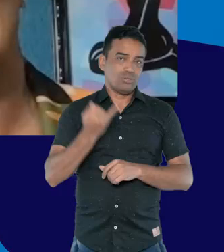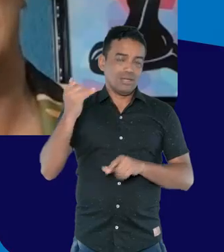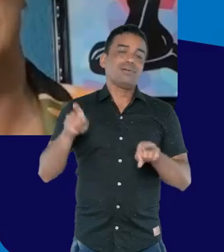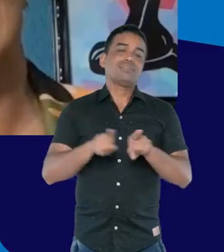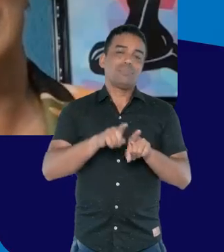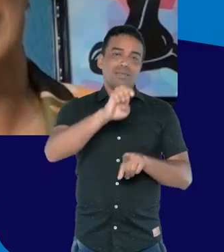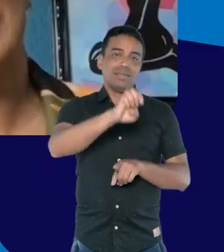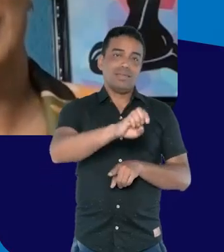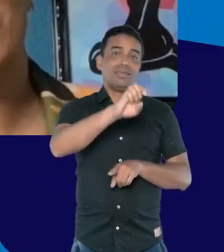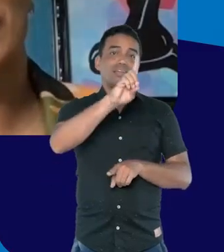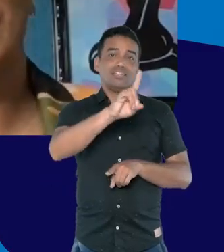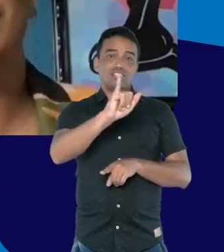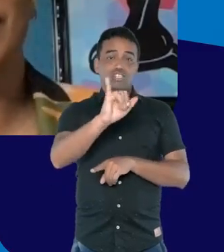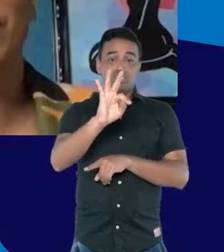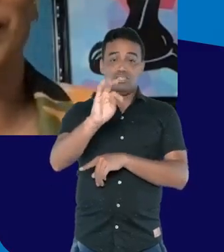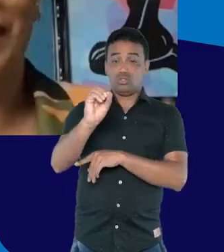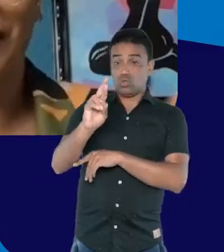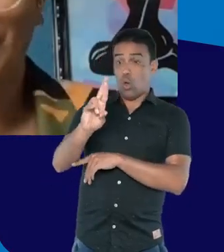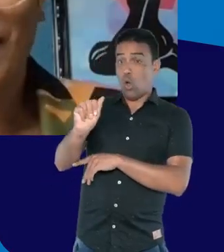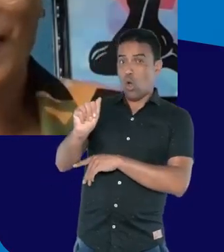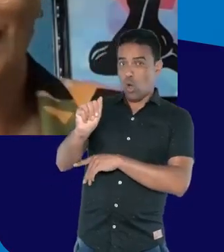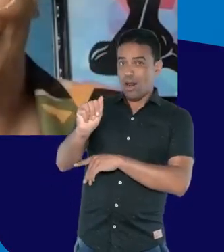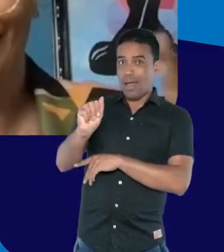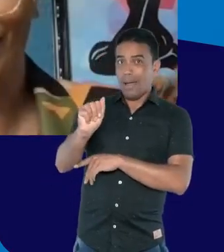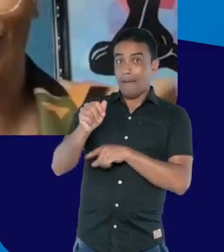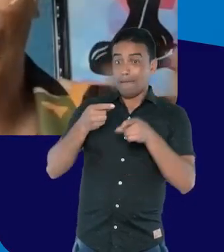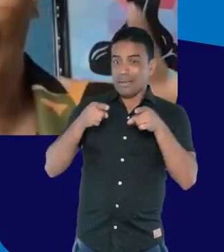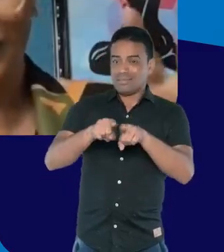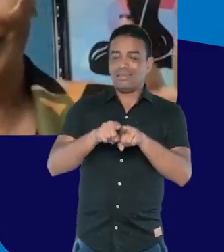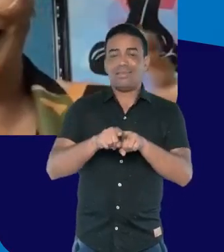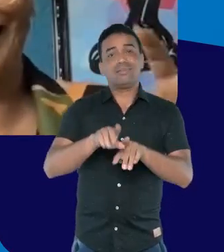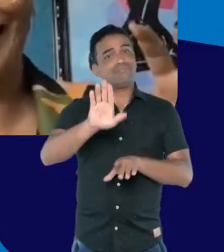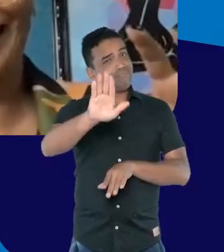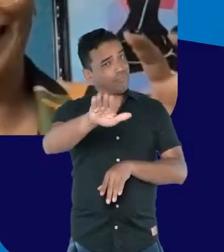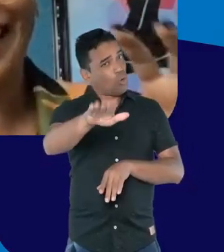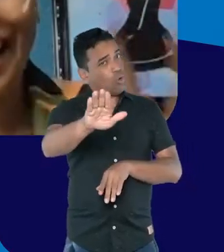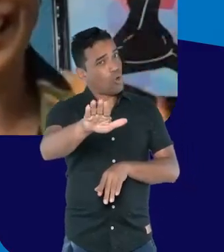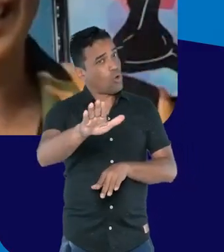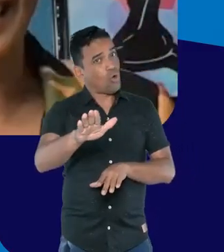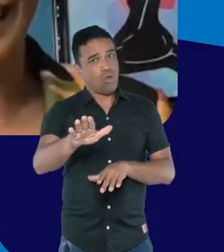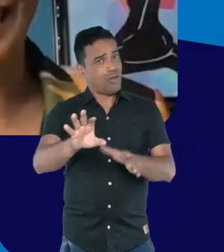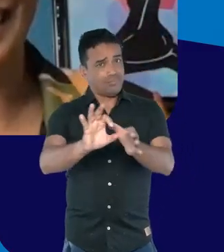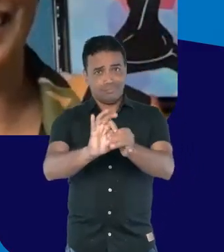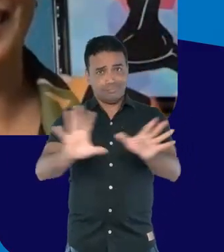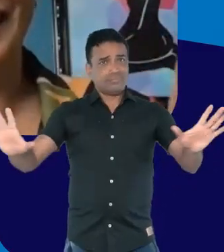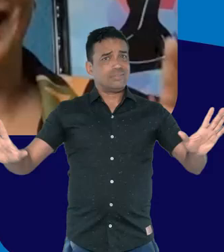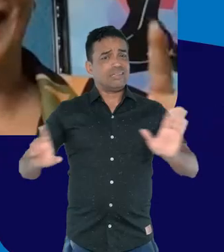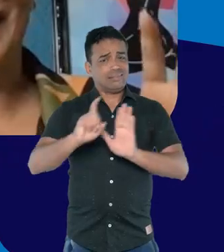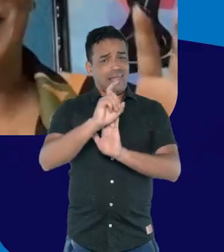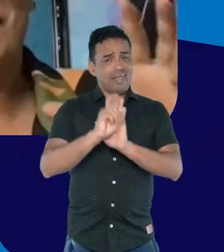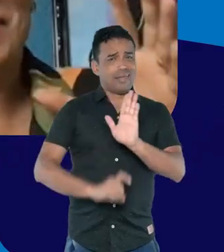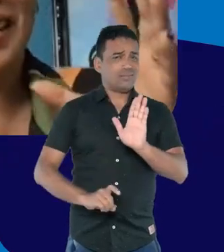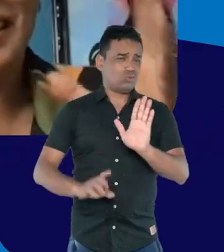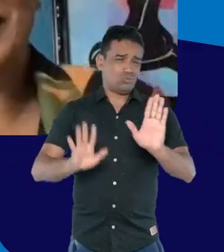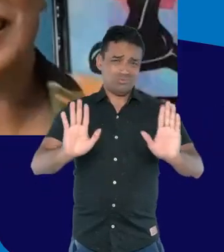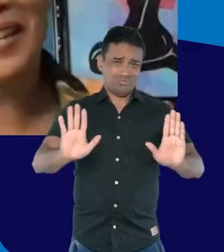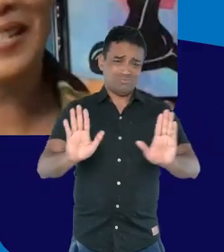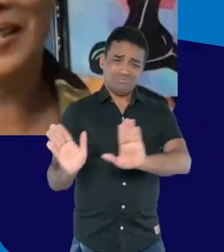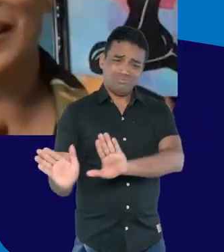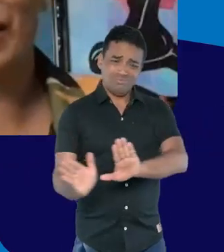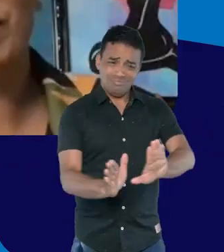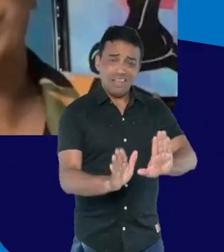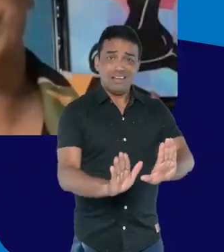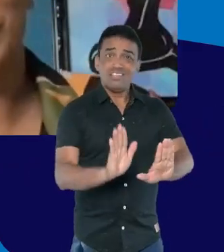sua parceira, que consegue virar para você e falar, olha, solta, né, larga esse texto, porque ele